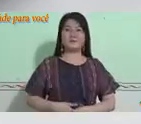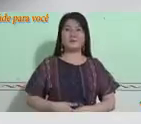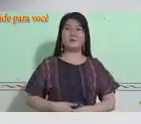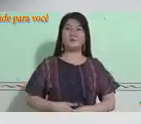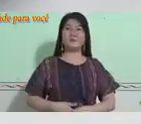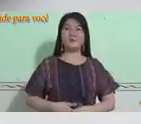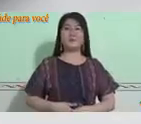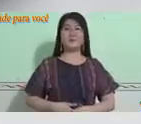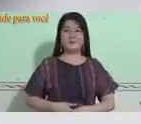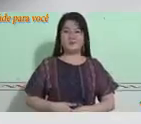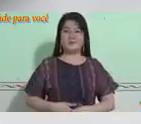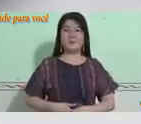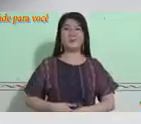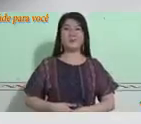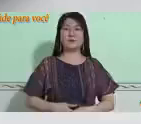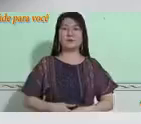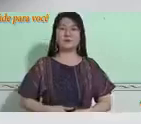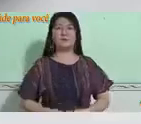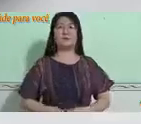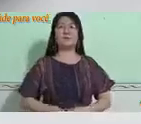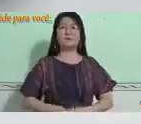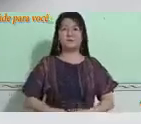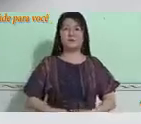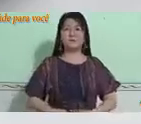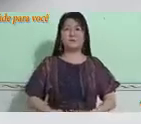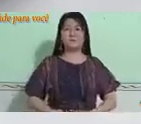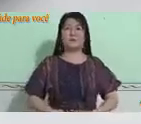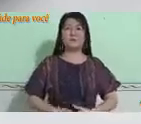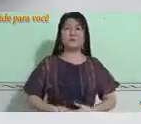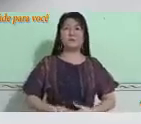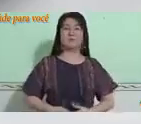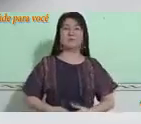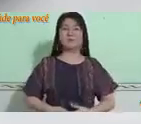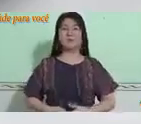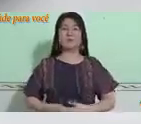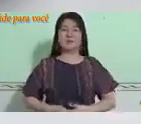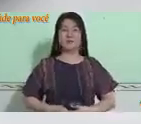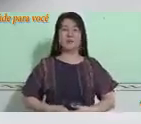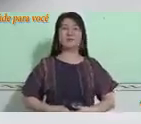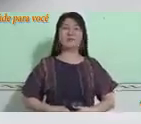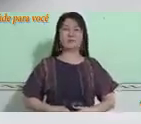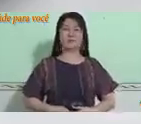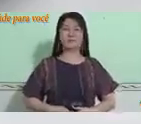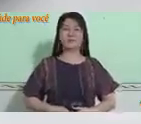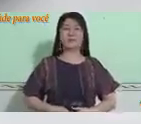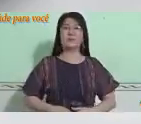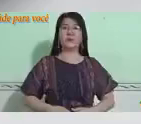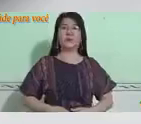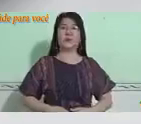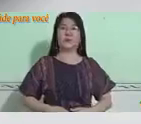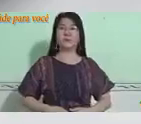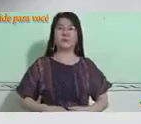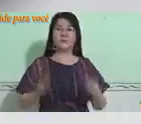lavar bem as mãos após utilizar o banheiro, lavar os alimentos antes de prepará-los, evitar o contato direto com